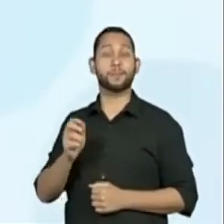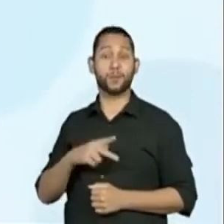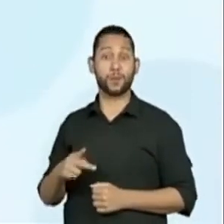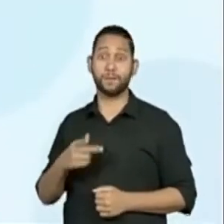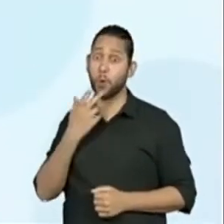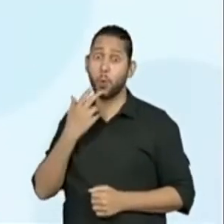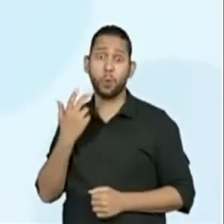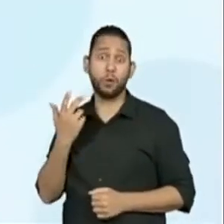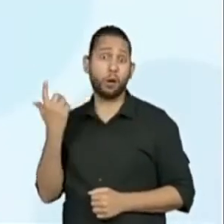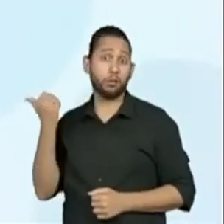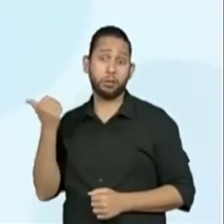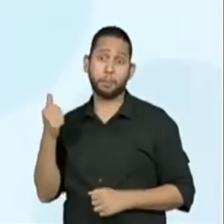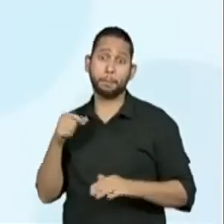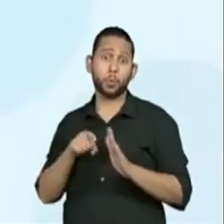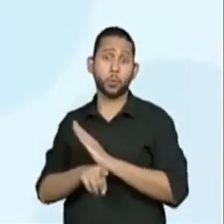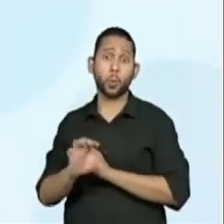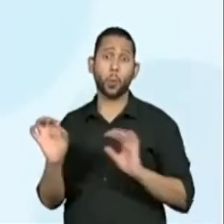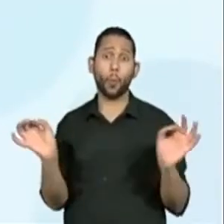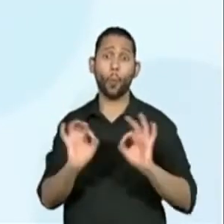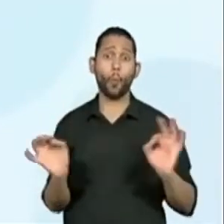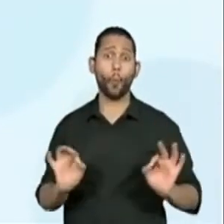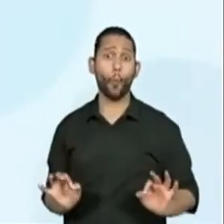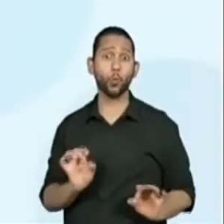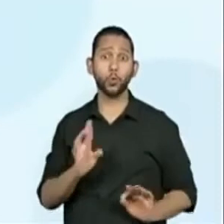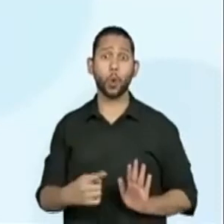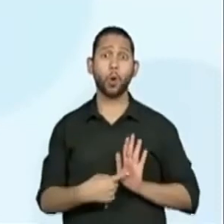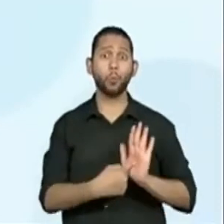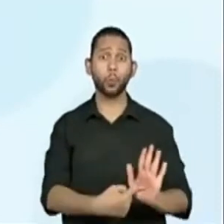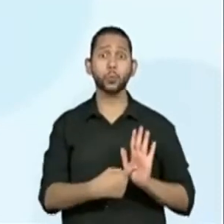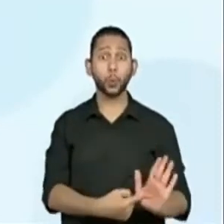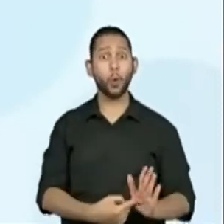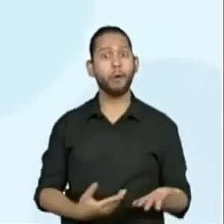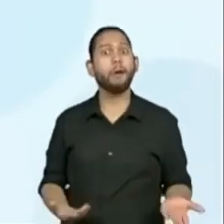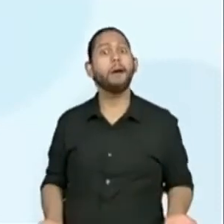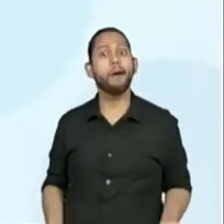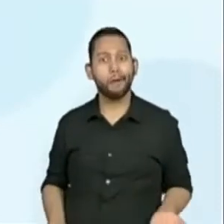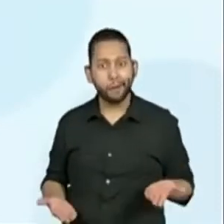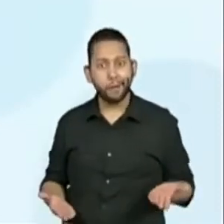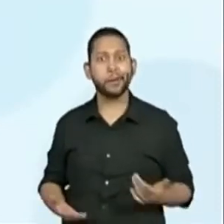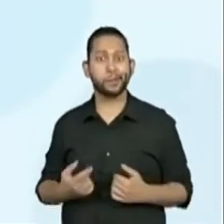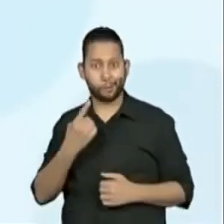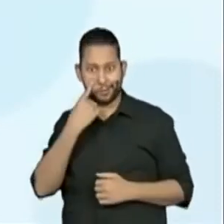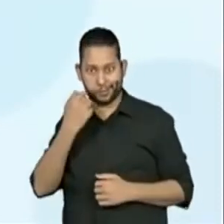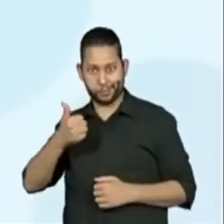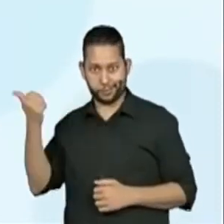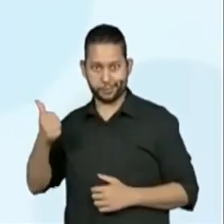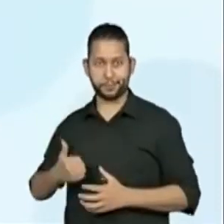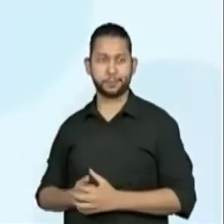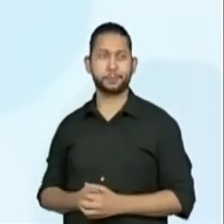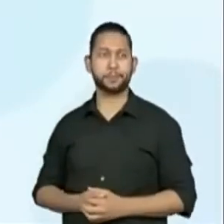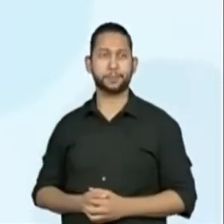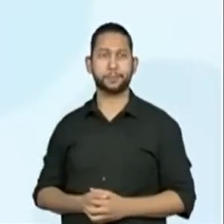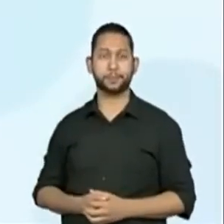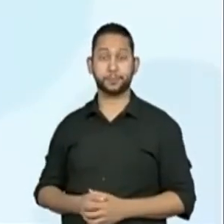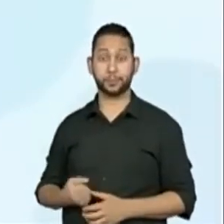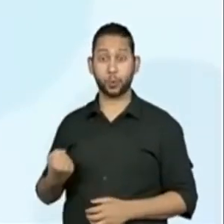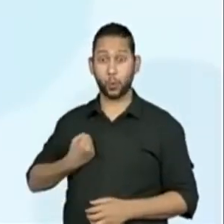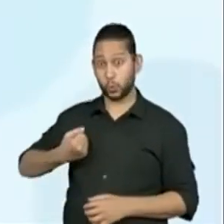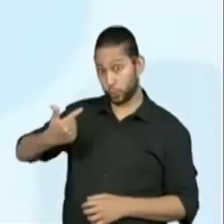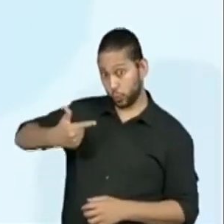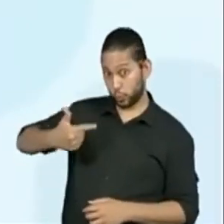que não existe uma pergunta pessoal perceba aqui ó vamos lá nessa parte aqui